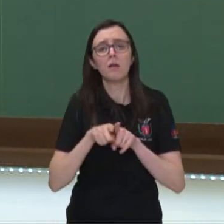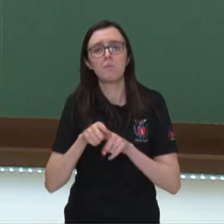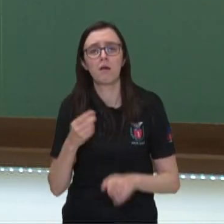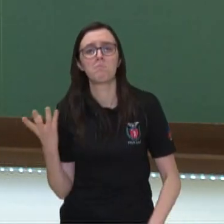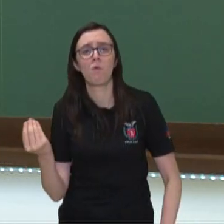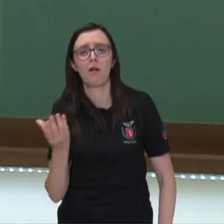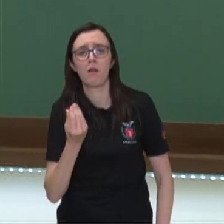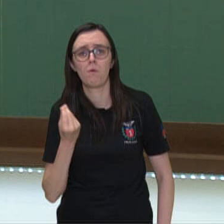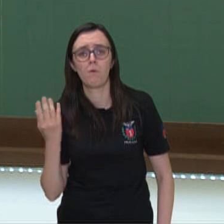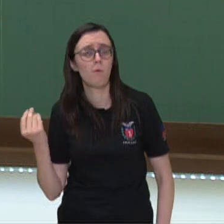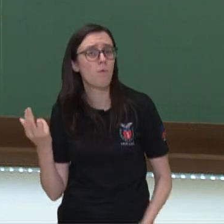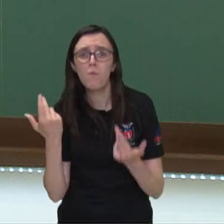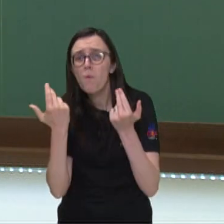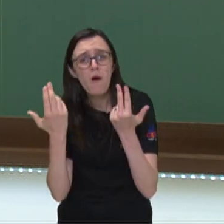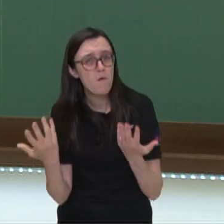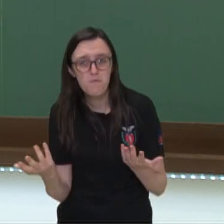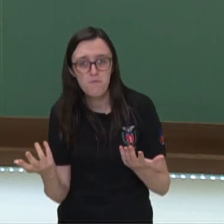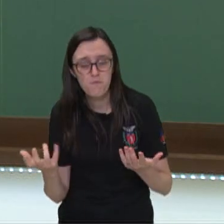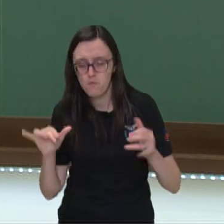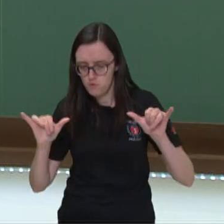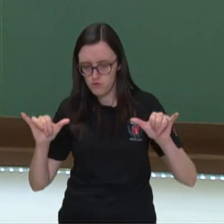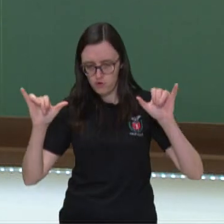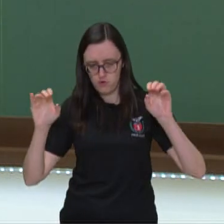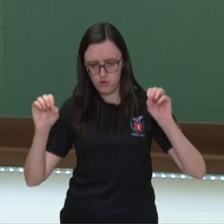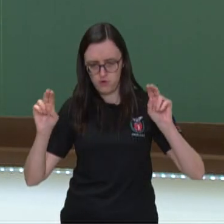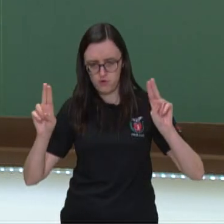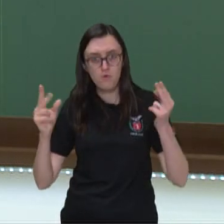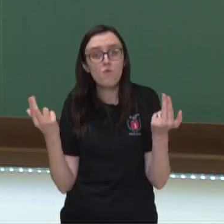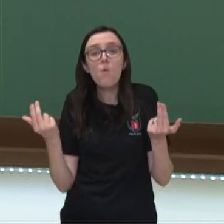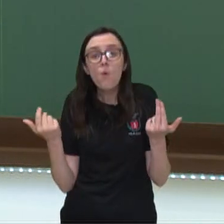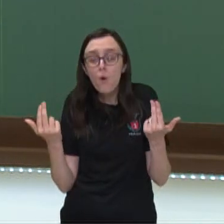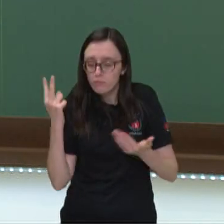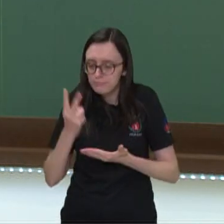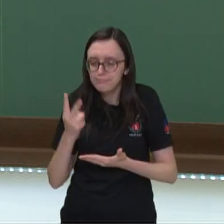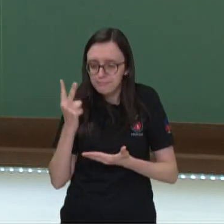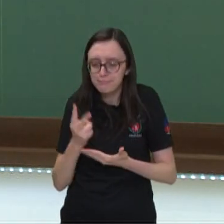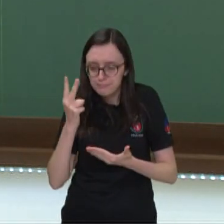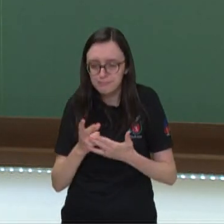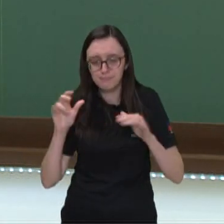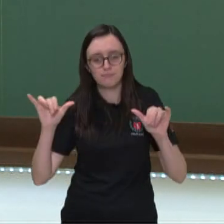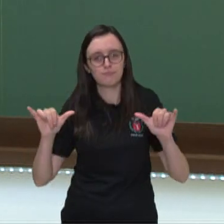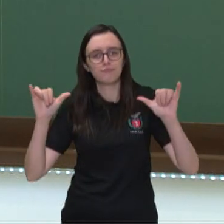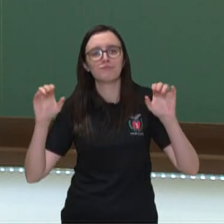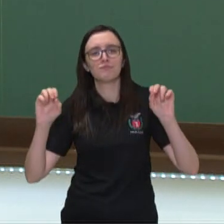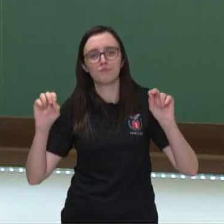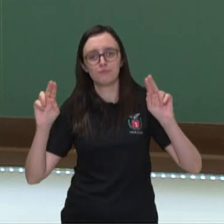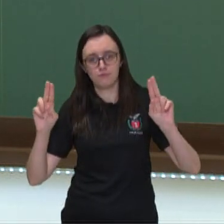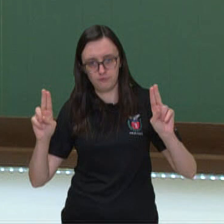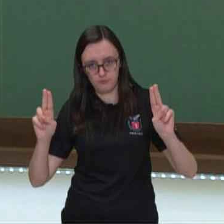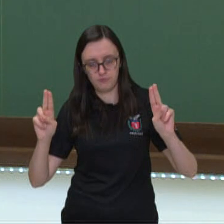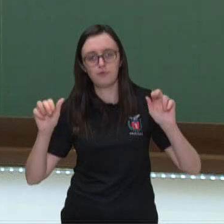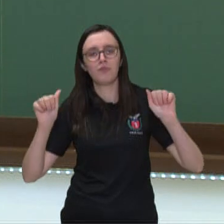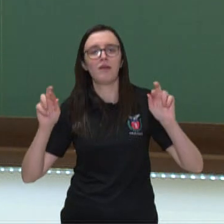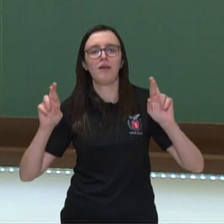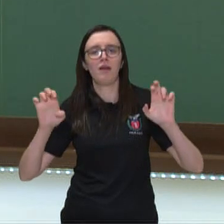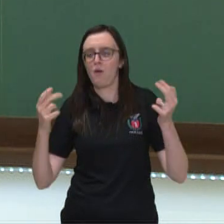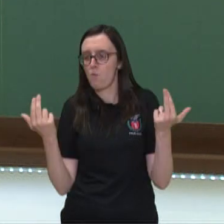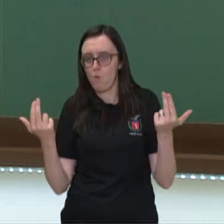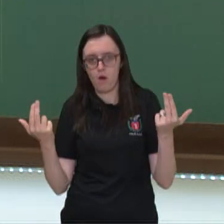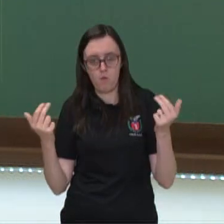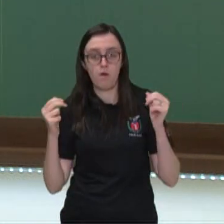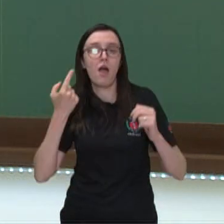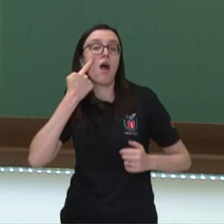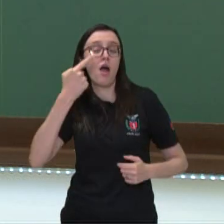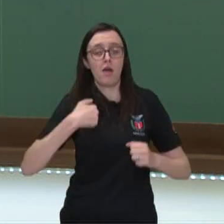é plural, tá? Sempre você vai usar you are, sempre, mesmo quando estiver apenas uma pessoa. Então eu